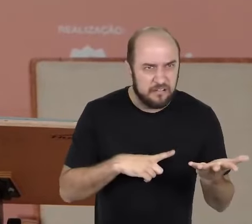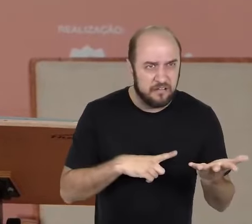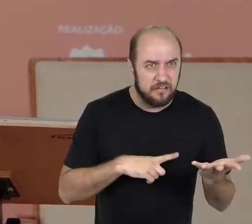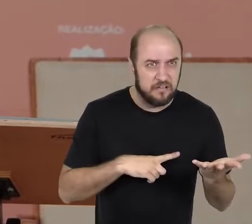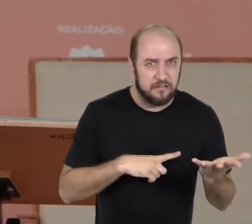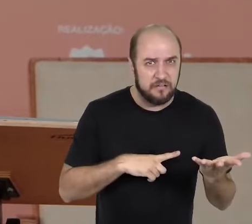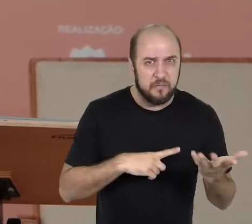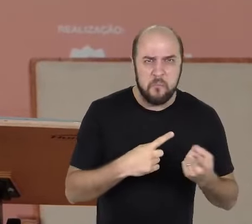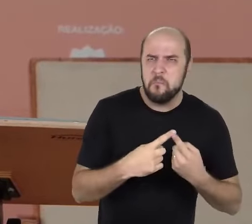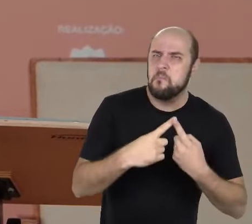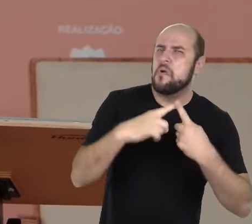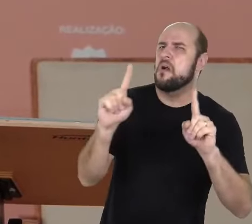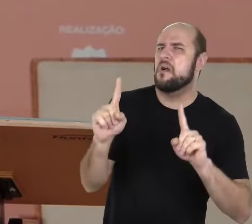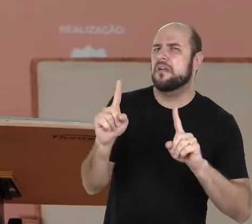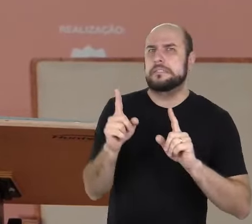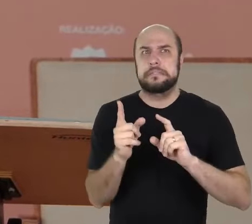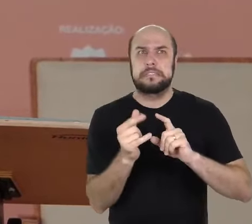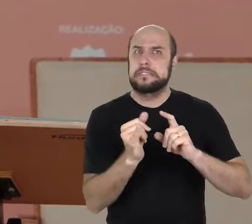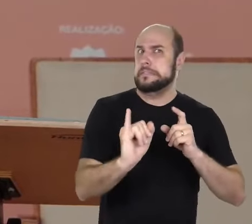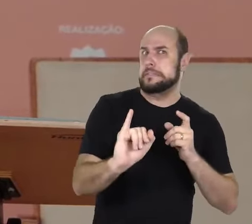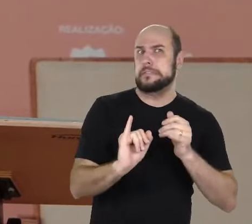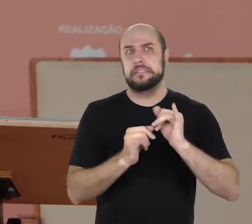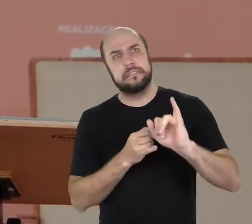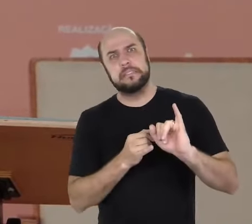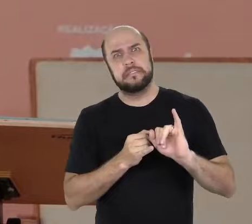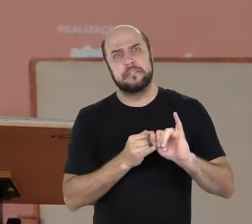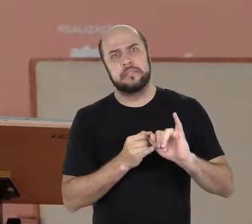Tem algum porém, entretanto, todavia aqui?